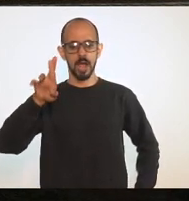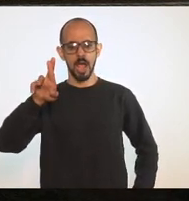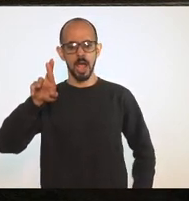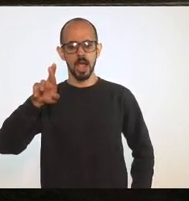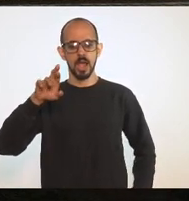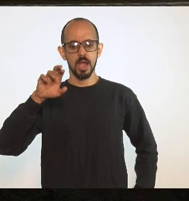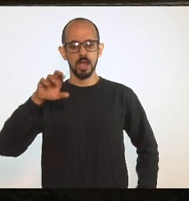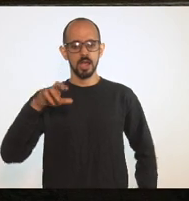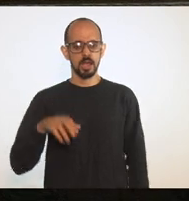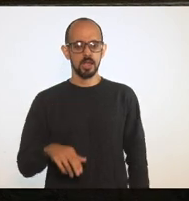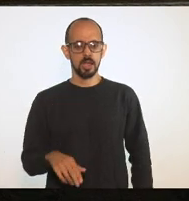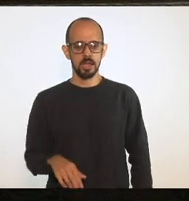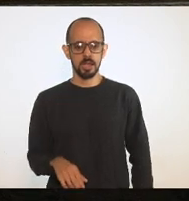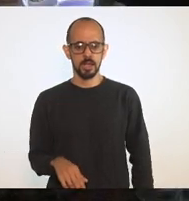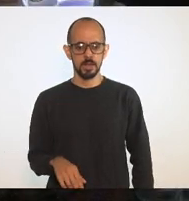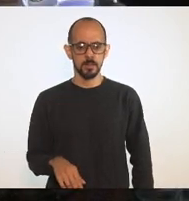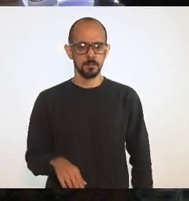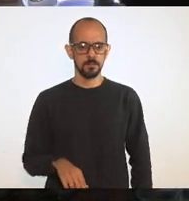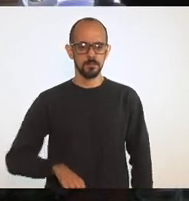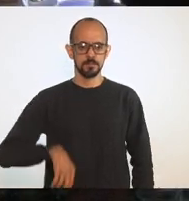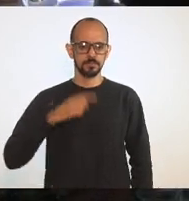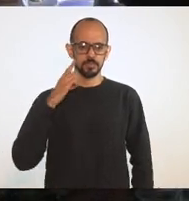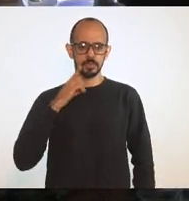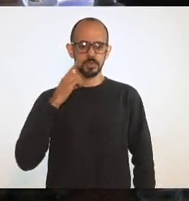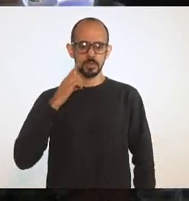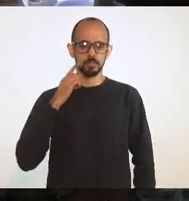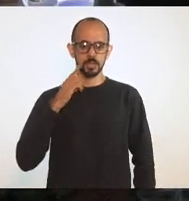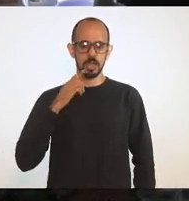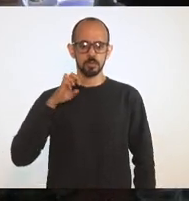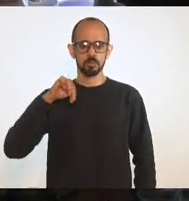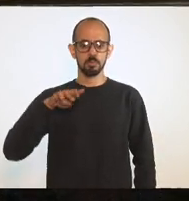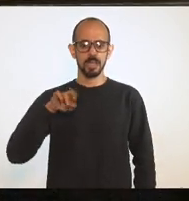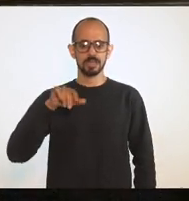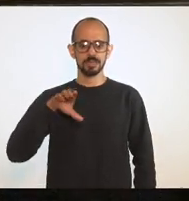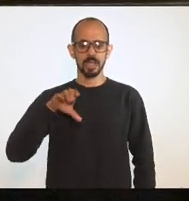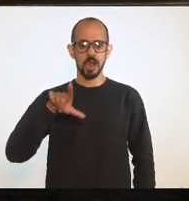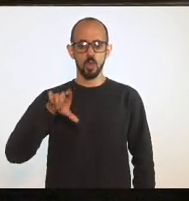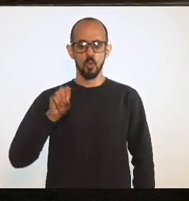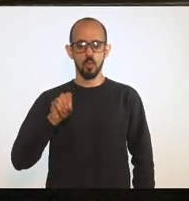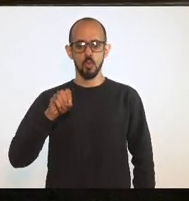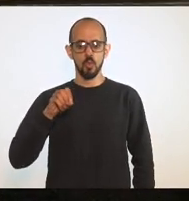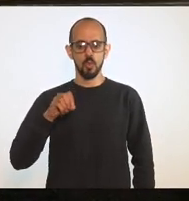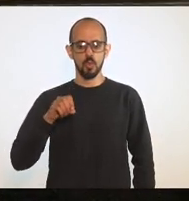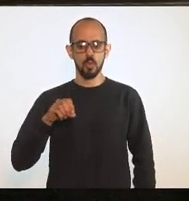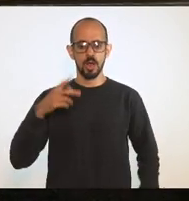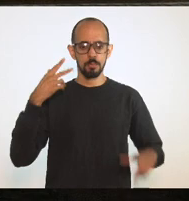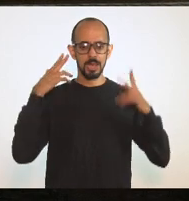Deputado Marcelo Cabeleireiro.